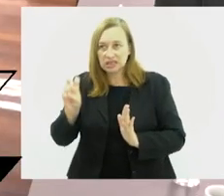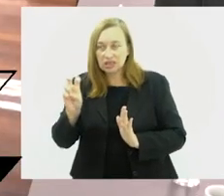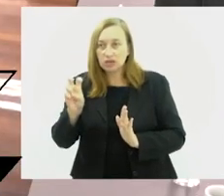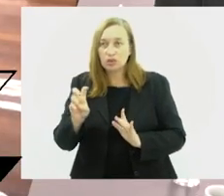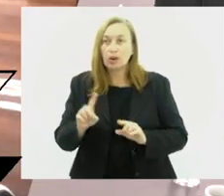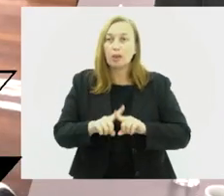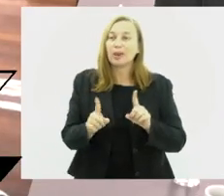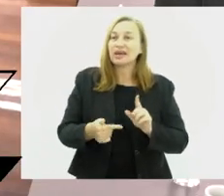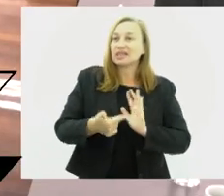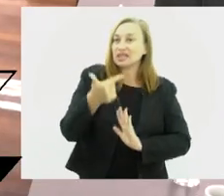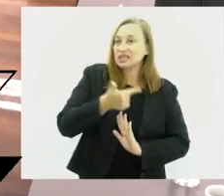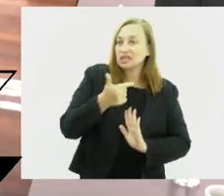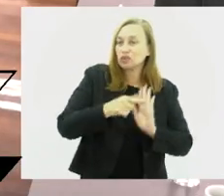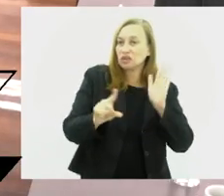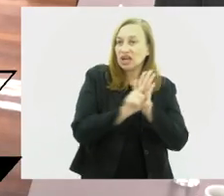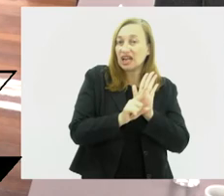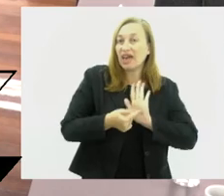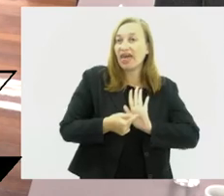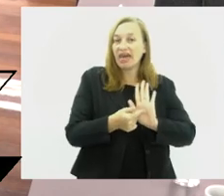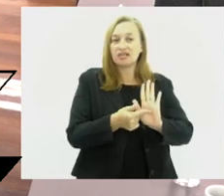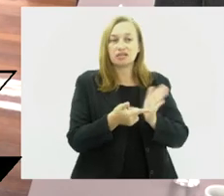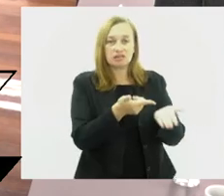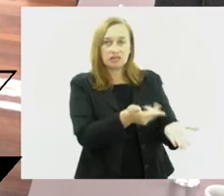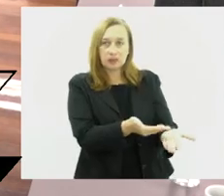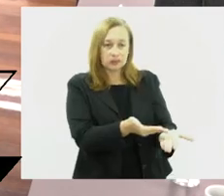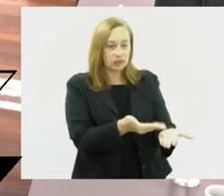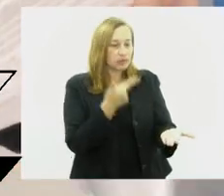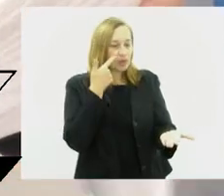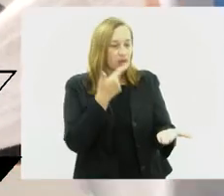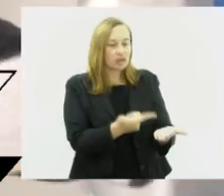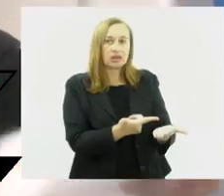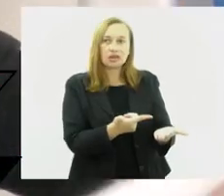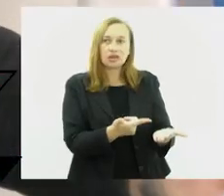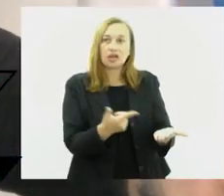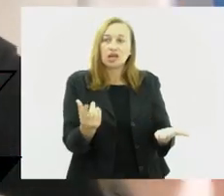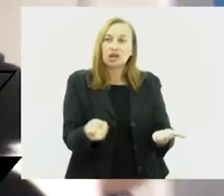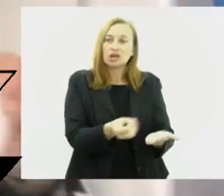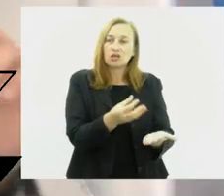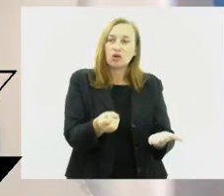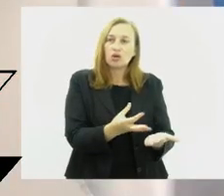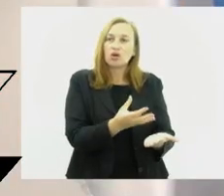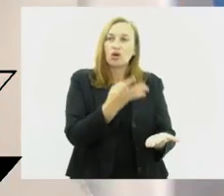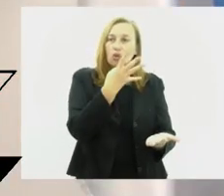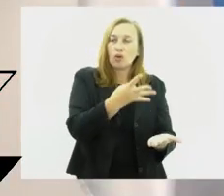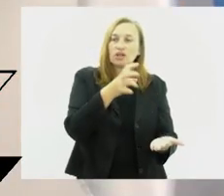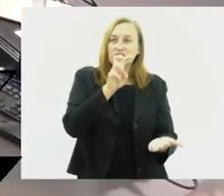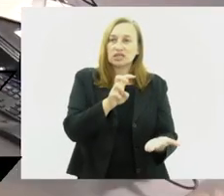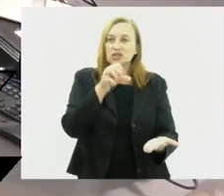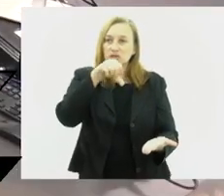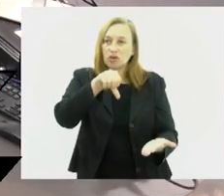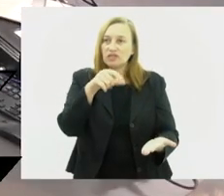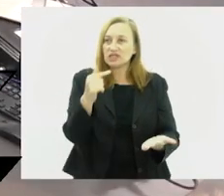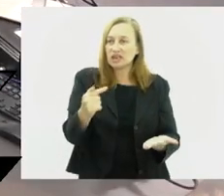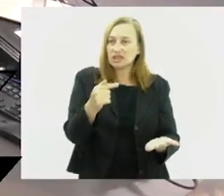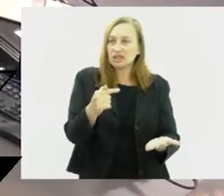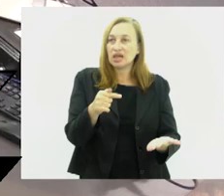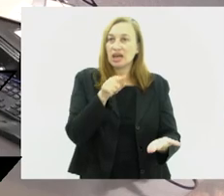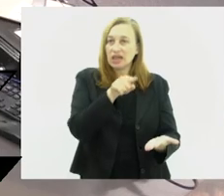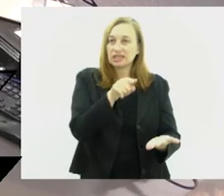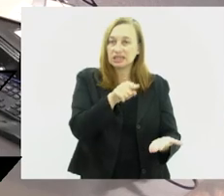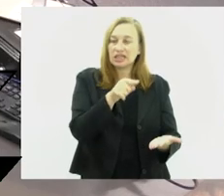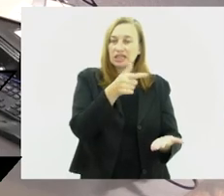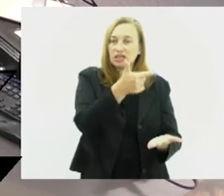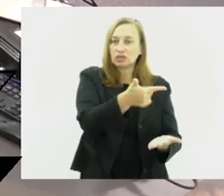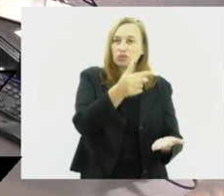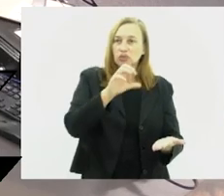lei, é essa aqui. Essa que atualizou, tá, a lei é de 4597, 4597. É de 2005.